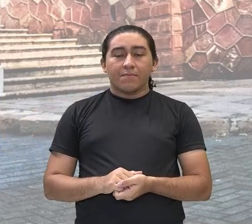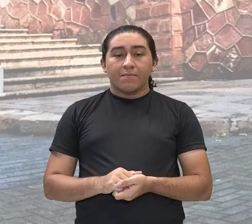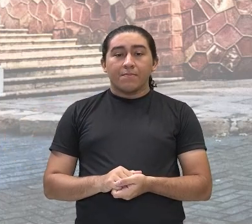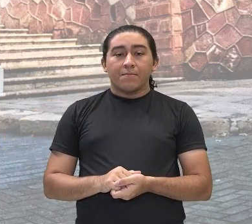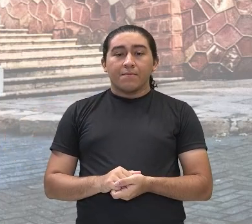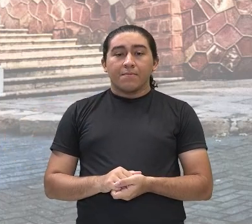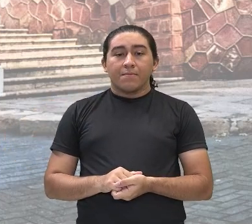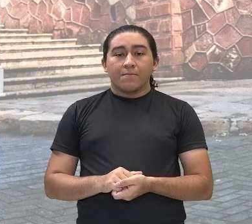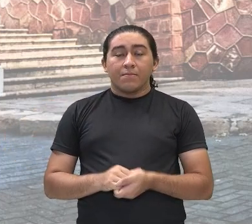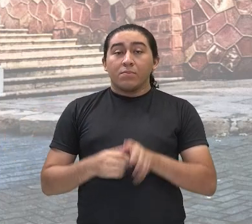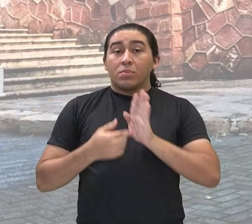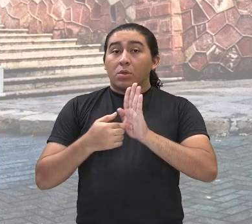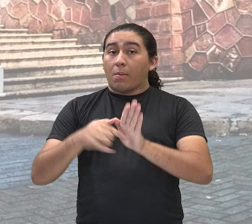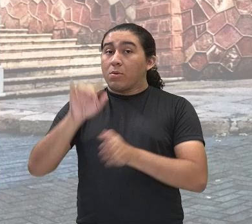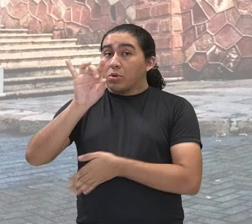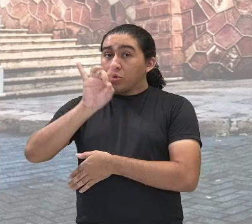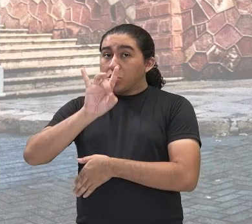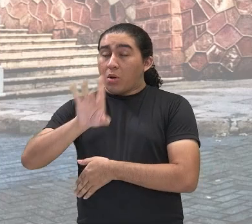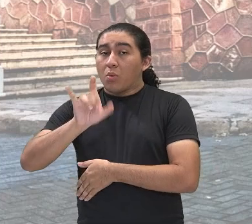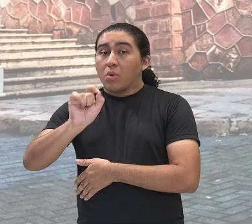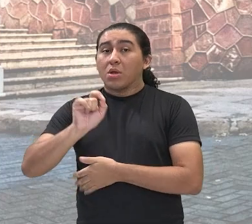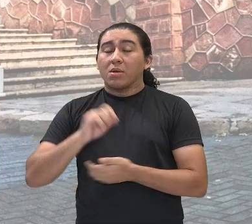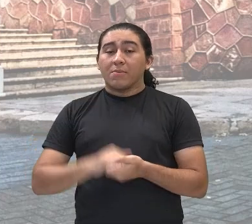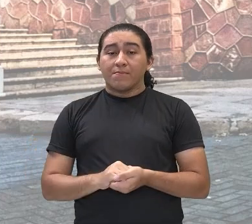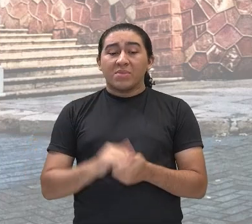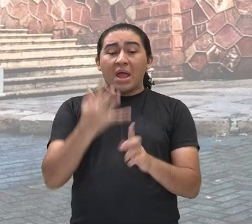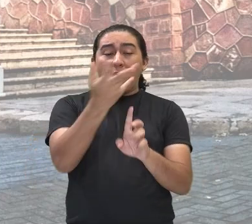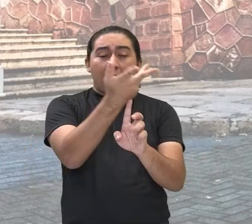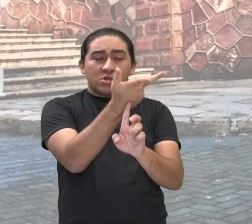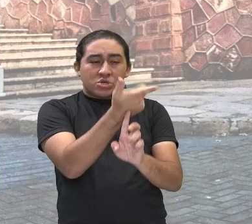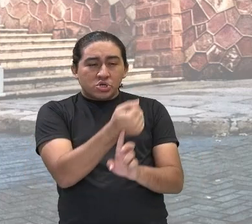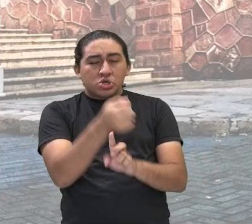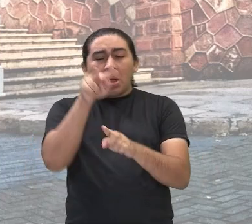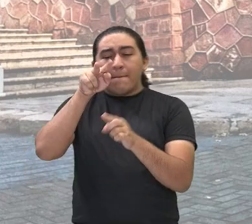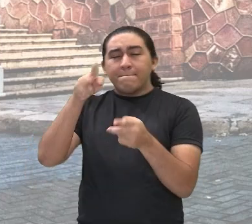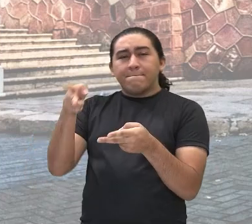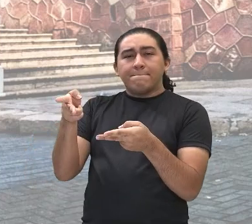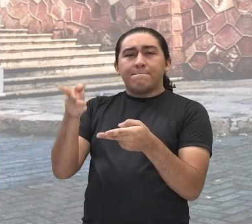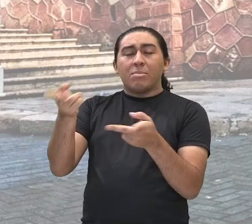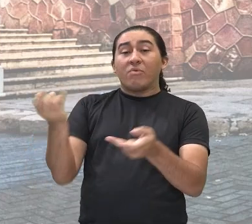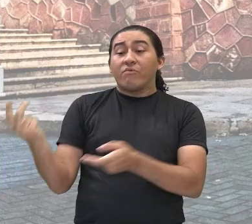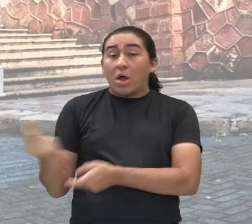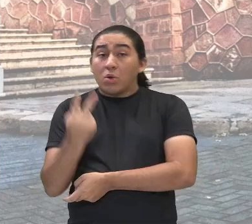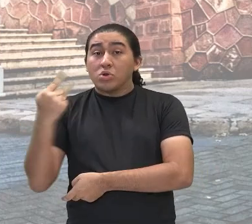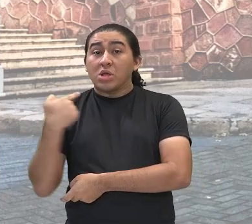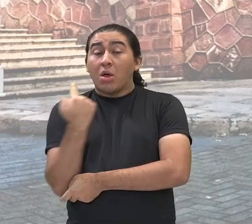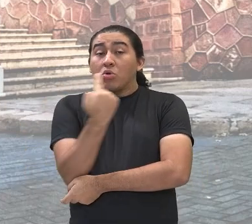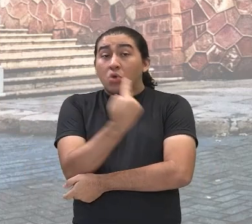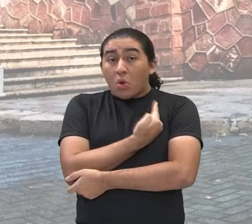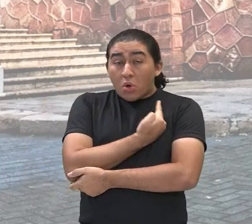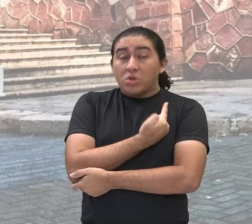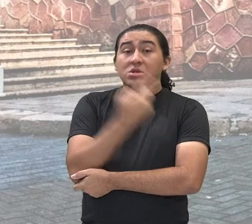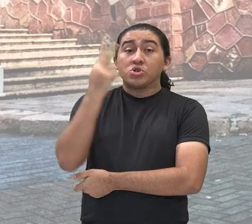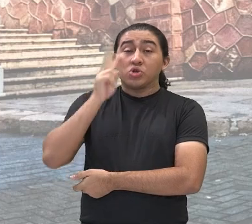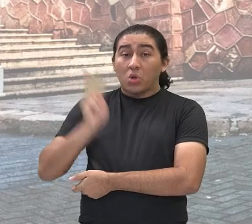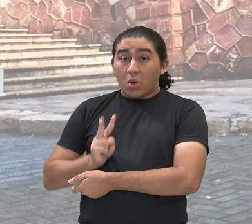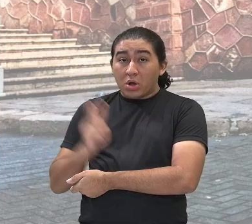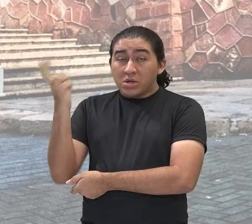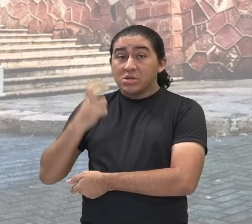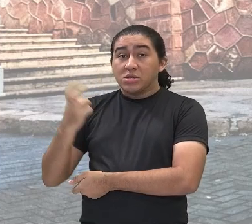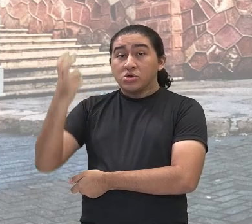apenas esse olhar cultural, artístico, de valorizar as nossas riquezas, o que nós já temos de arte